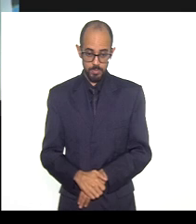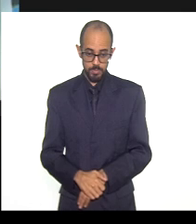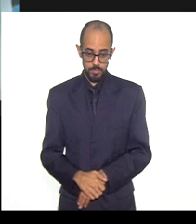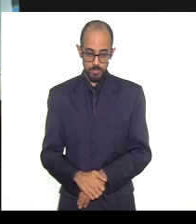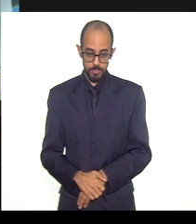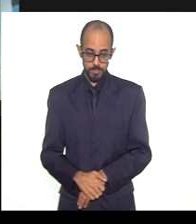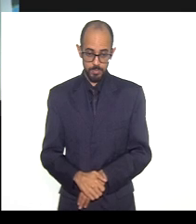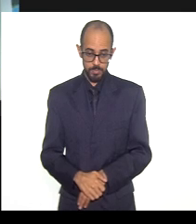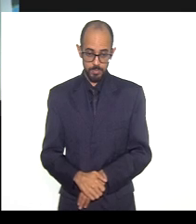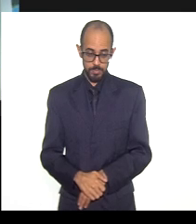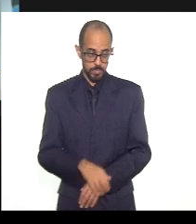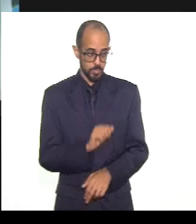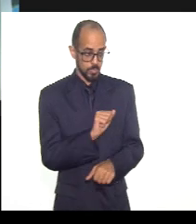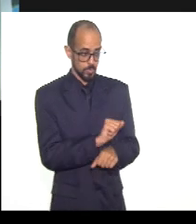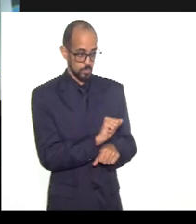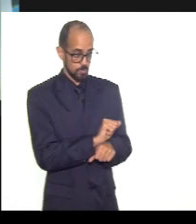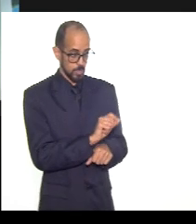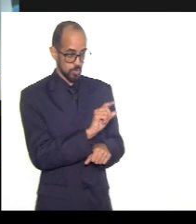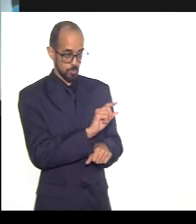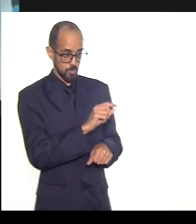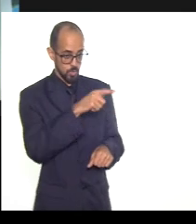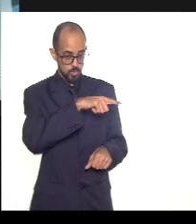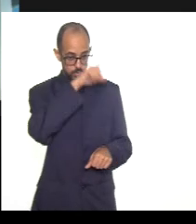Um instante só, Luiz.